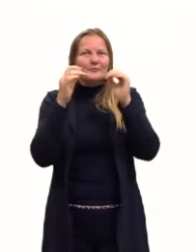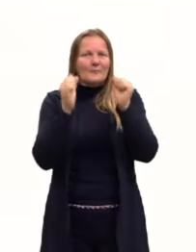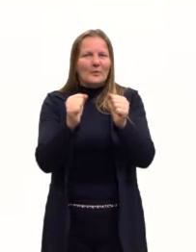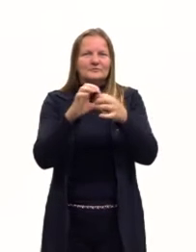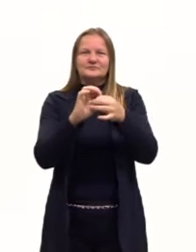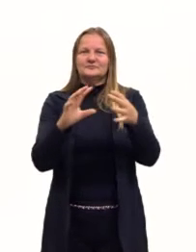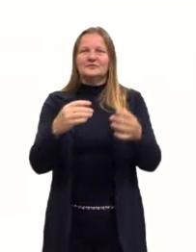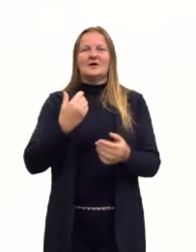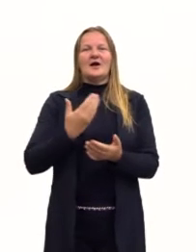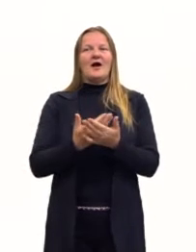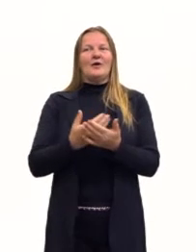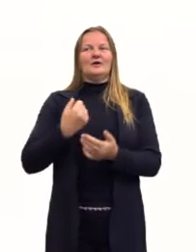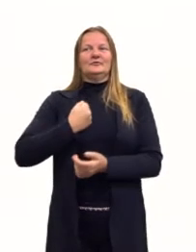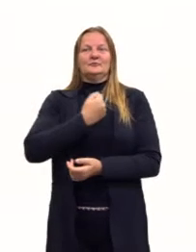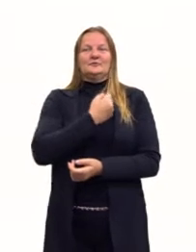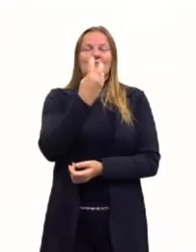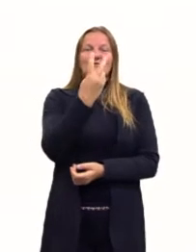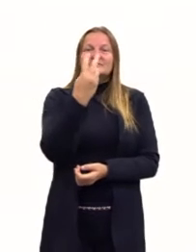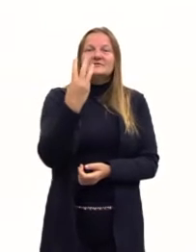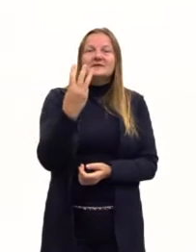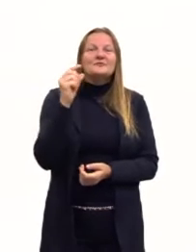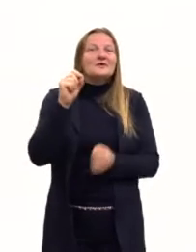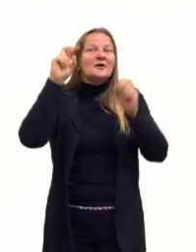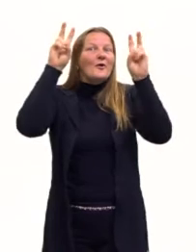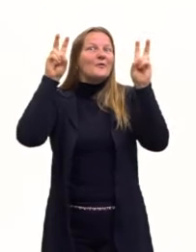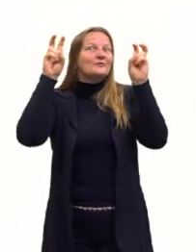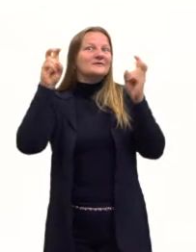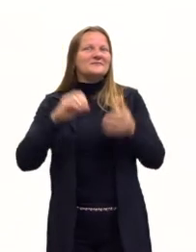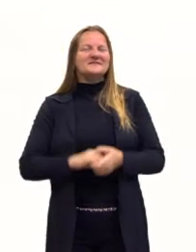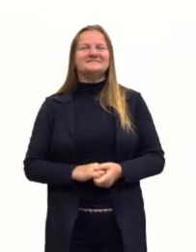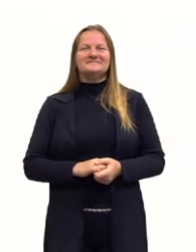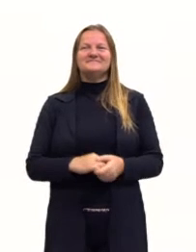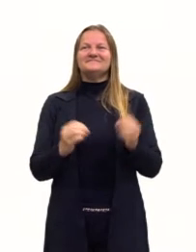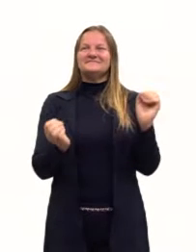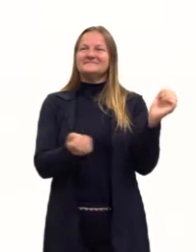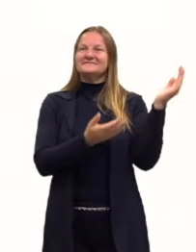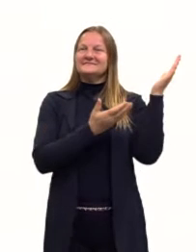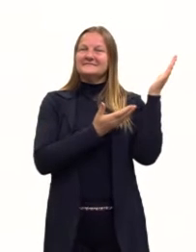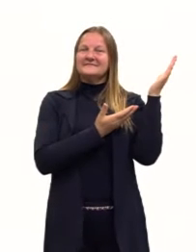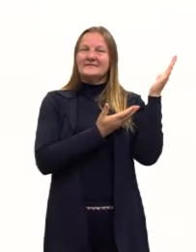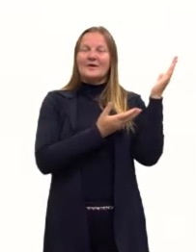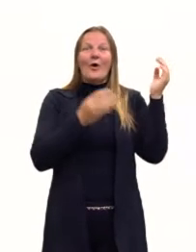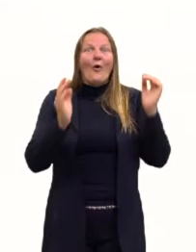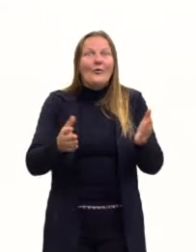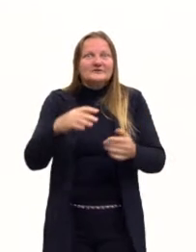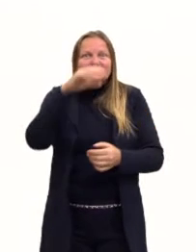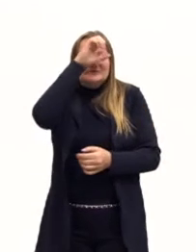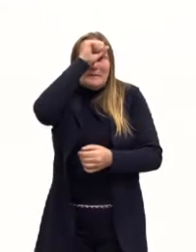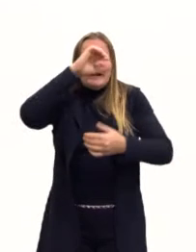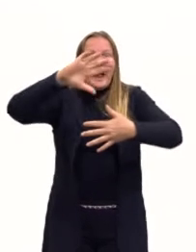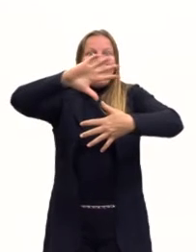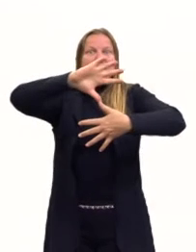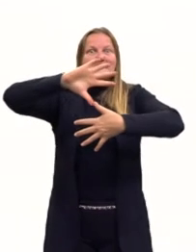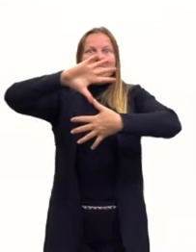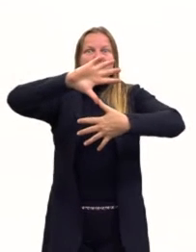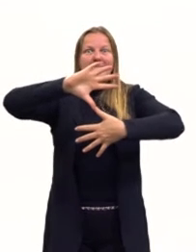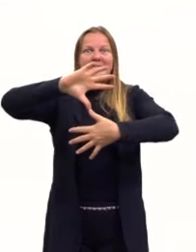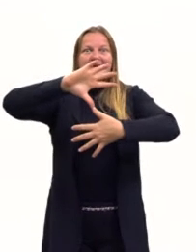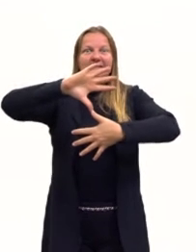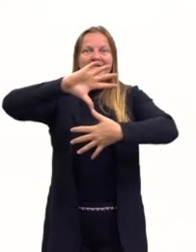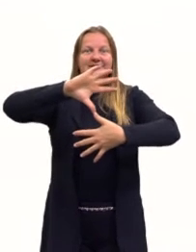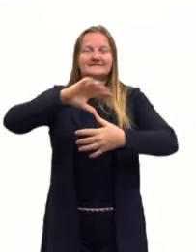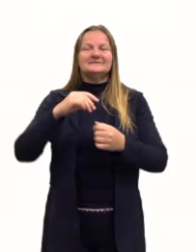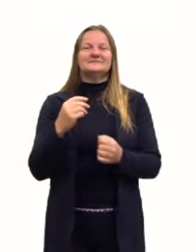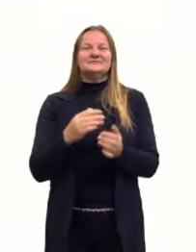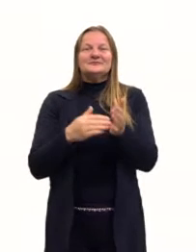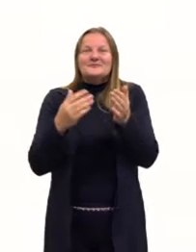estamos aí na aula 23 que que a gente vai ver na aula 23 hoje vou passar aqui no slide ó nós vamos ver América gurizada Então